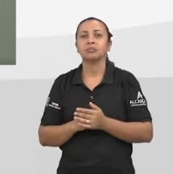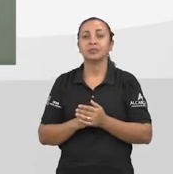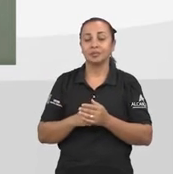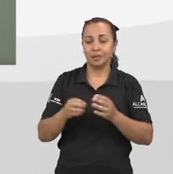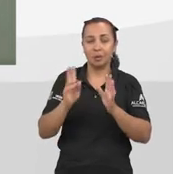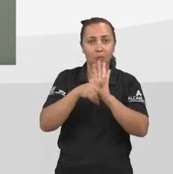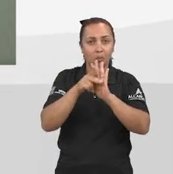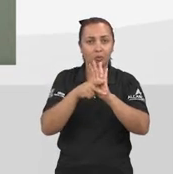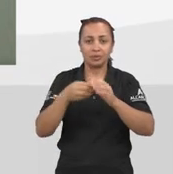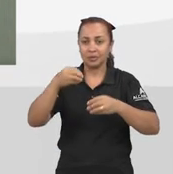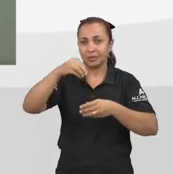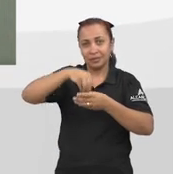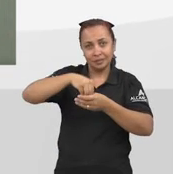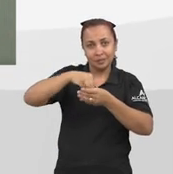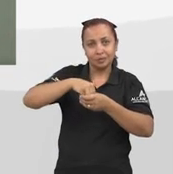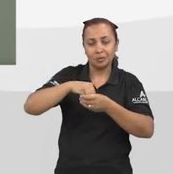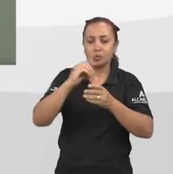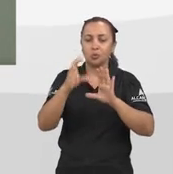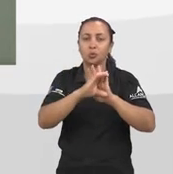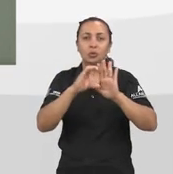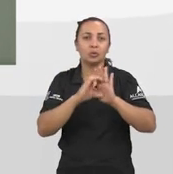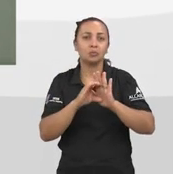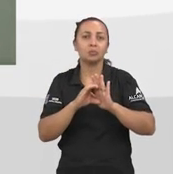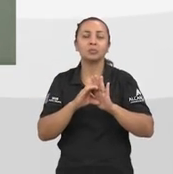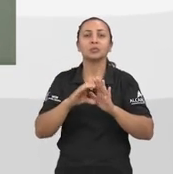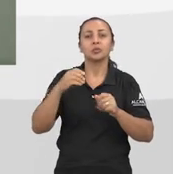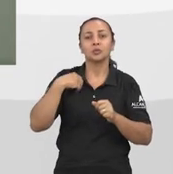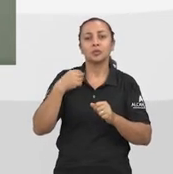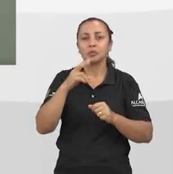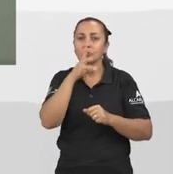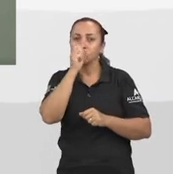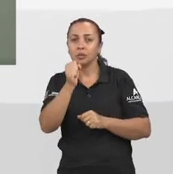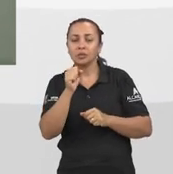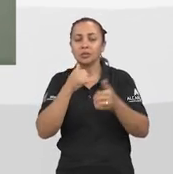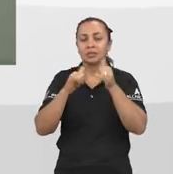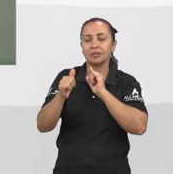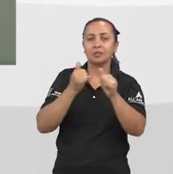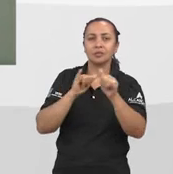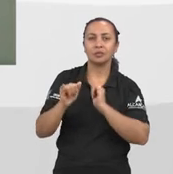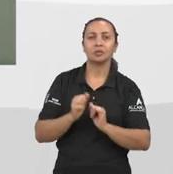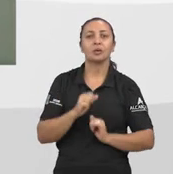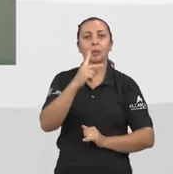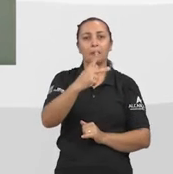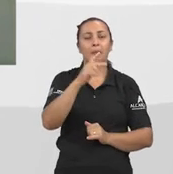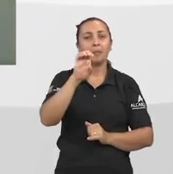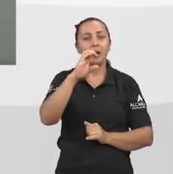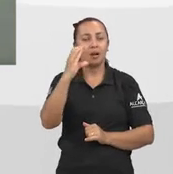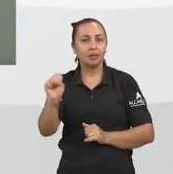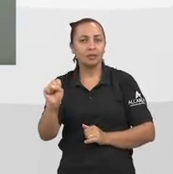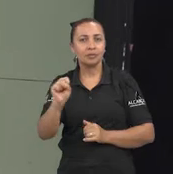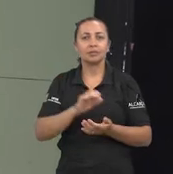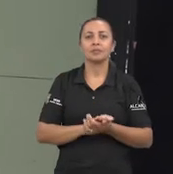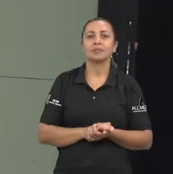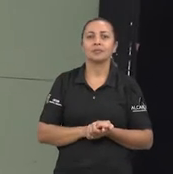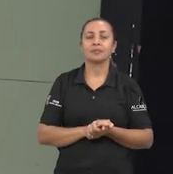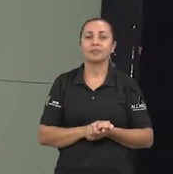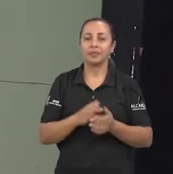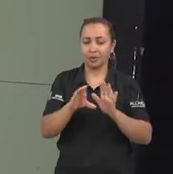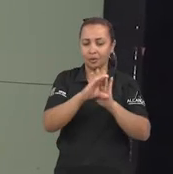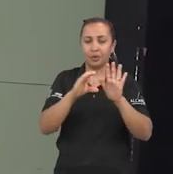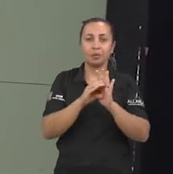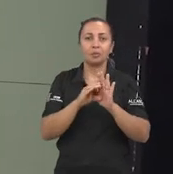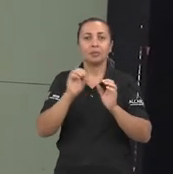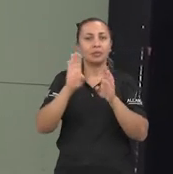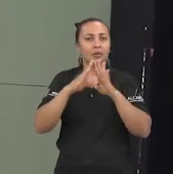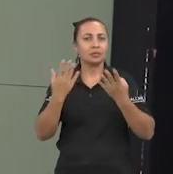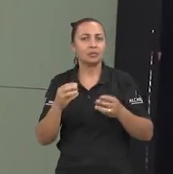projeto que está encubado dentro de um dos Capítulos do ramo que é o capítulo de potência e energia o PS nesse